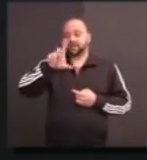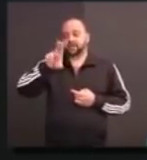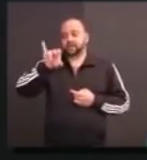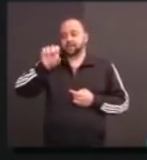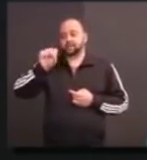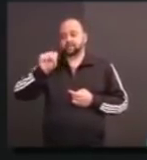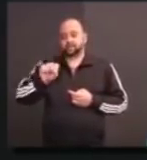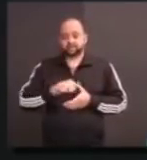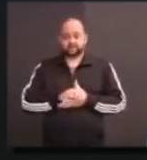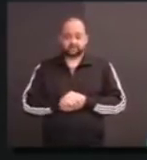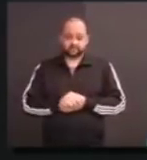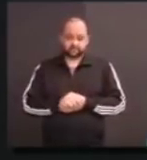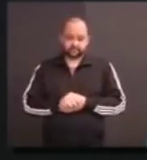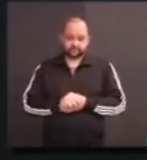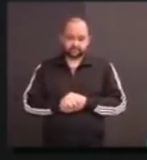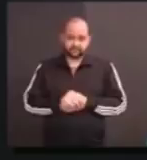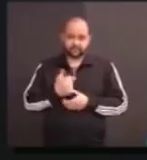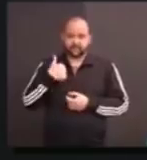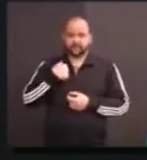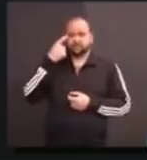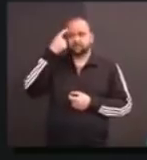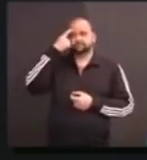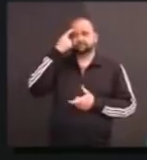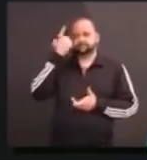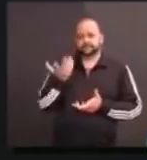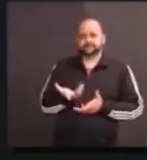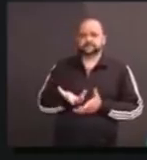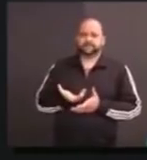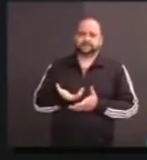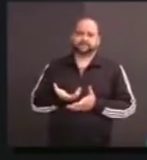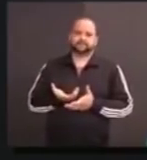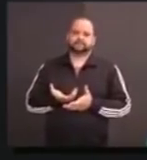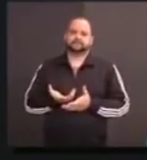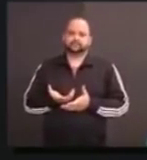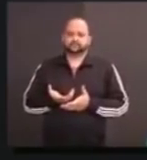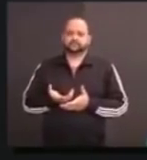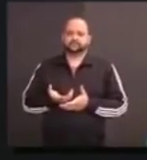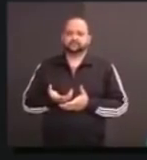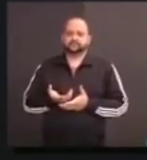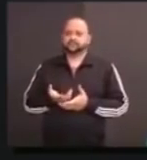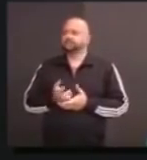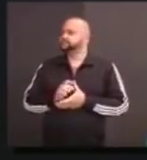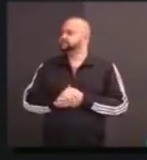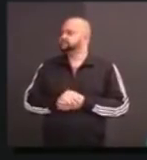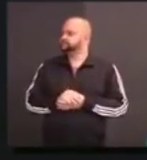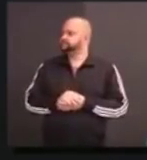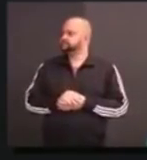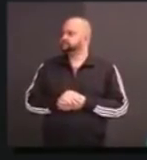Eu fico pensando assim, gente, como as trevas agem.